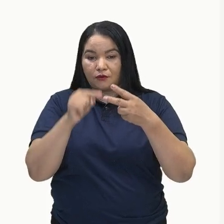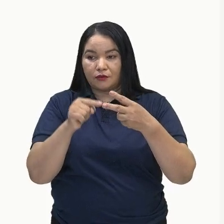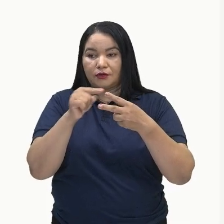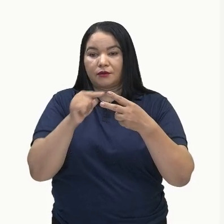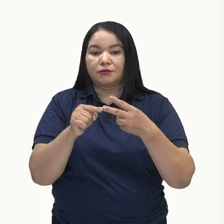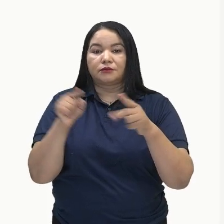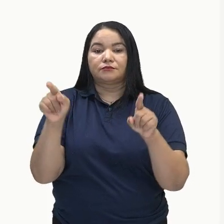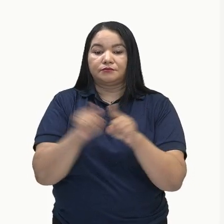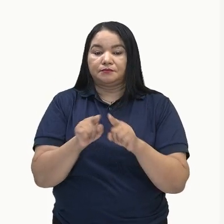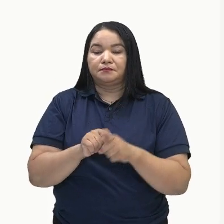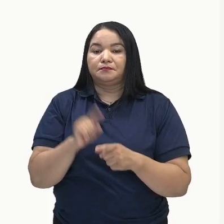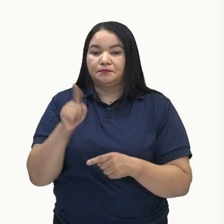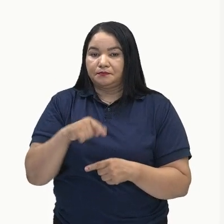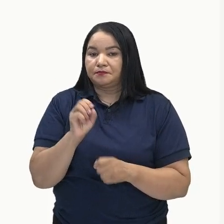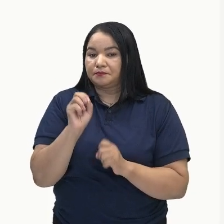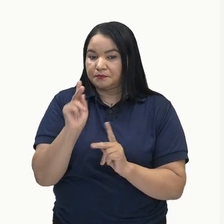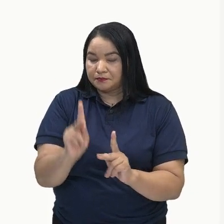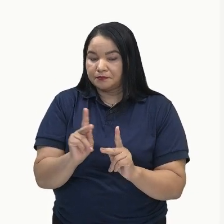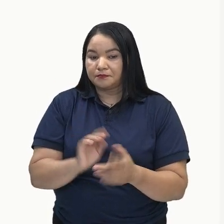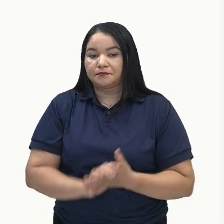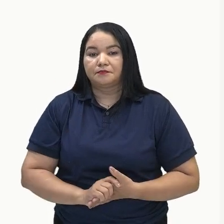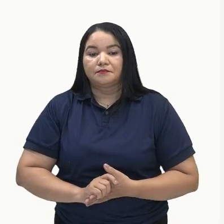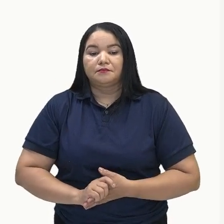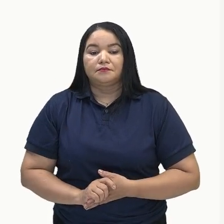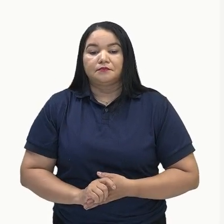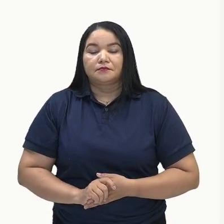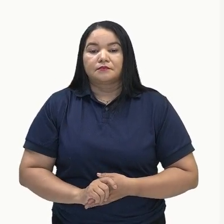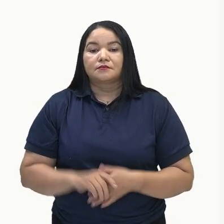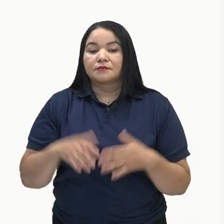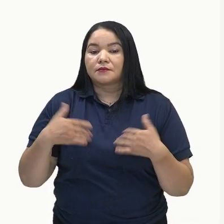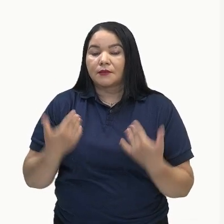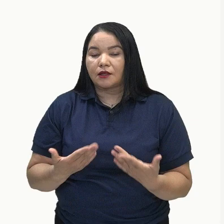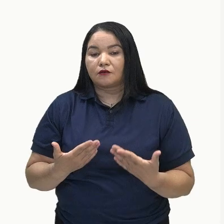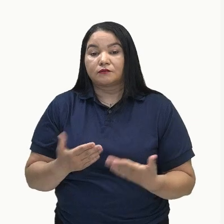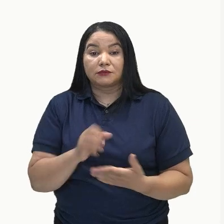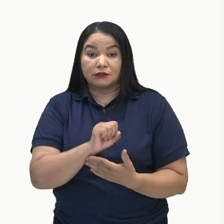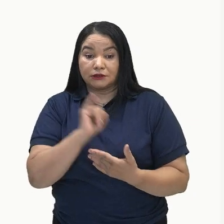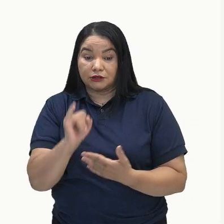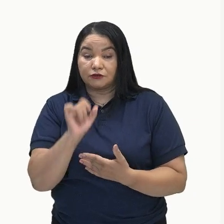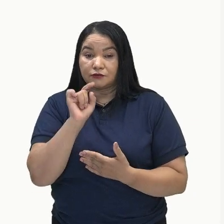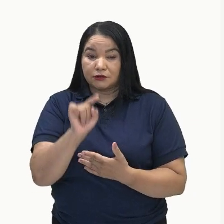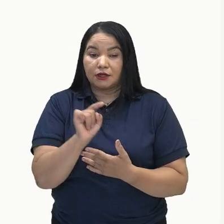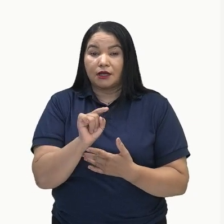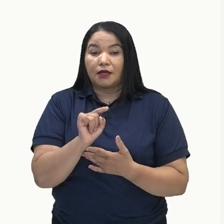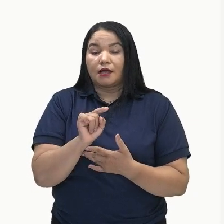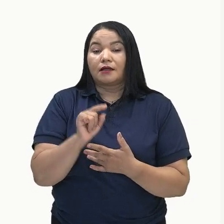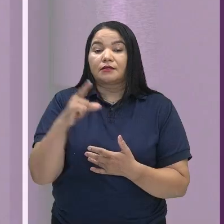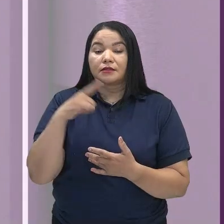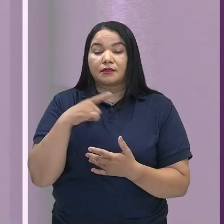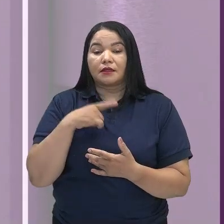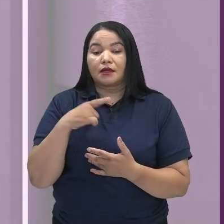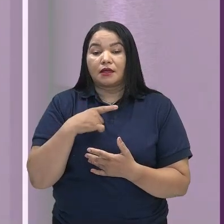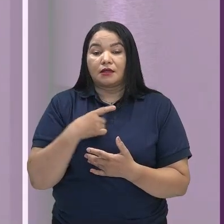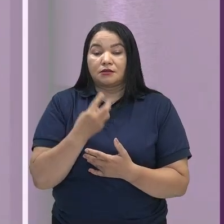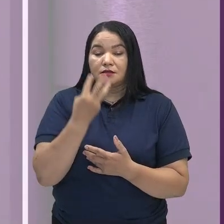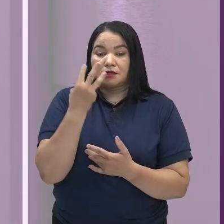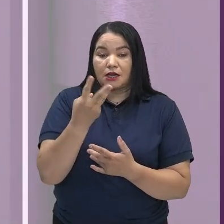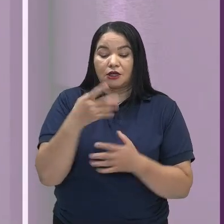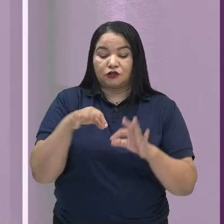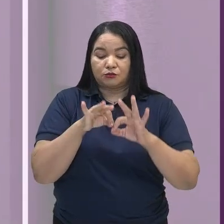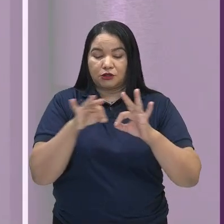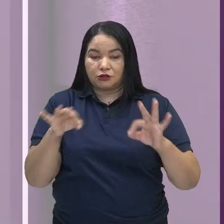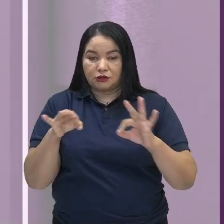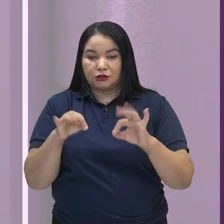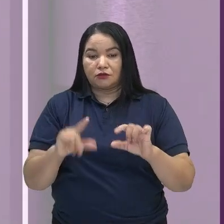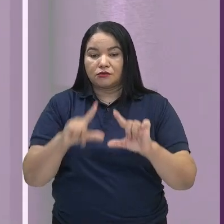definição do Teorema de Pitágoras, beleza? Então, se você tiver 3 medidas de lado de triângulos, se você quiser saber